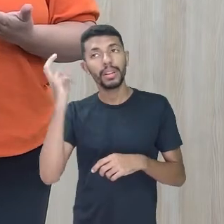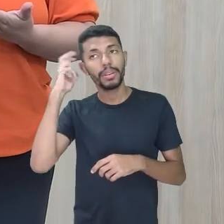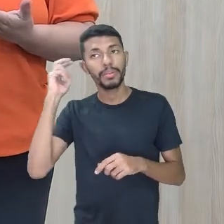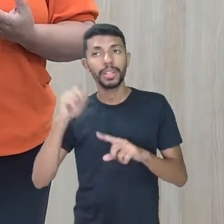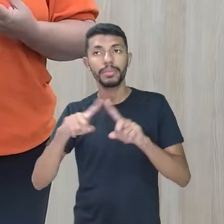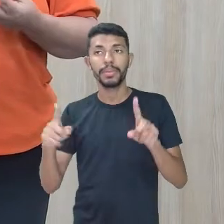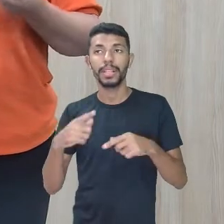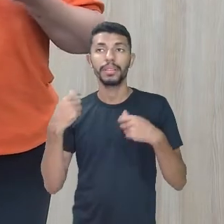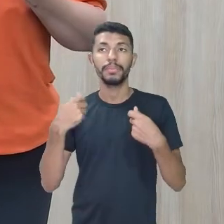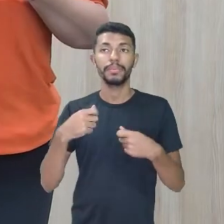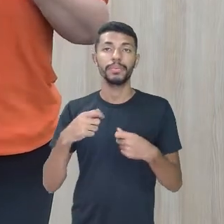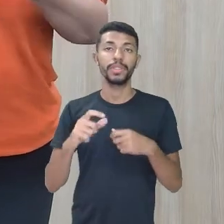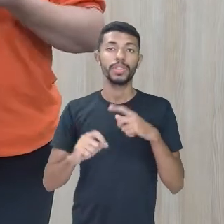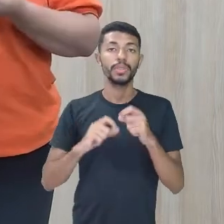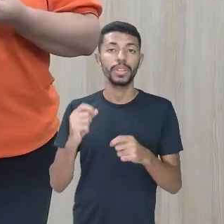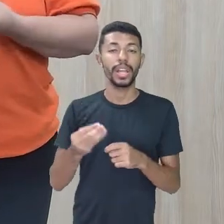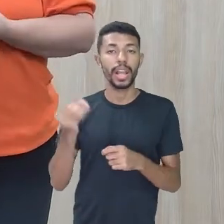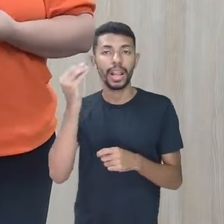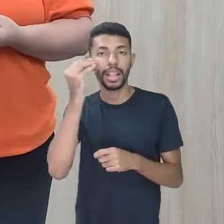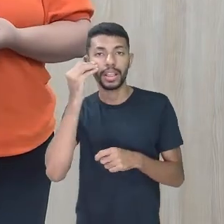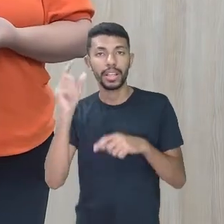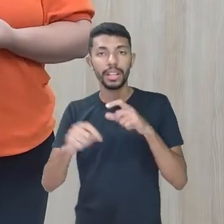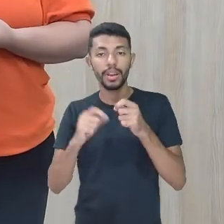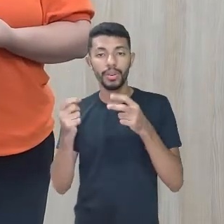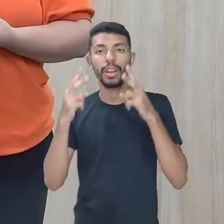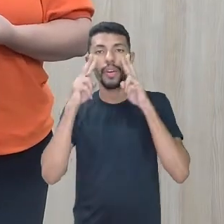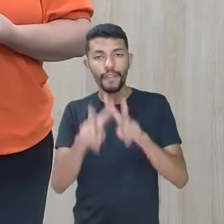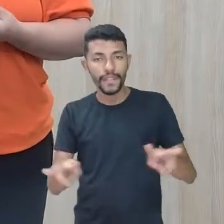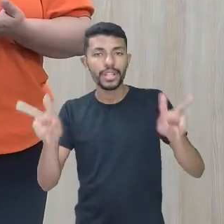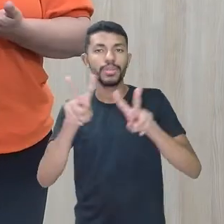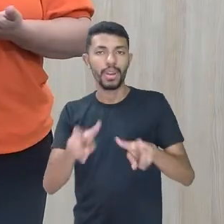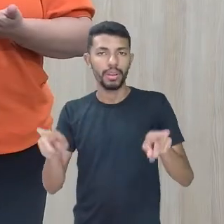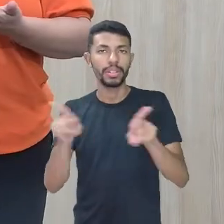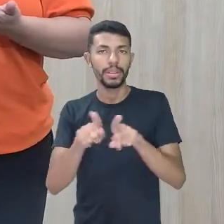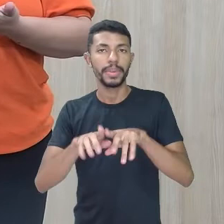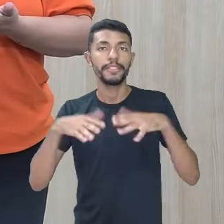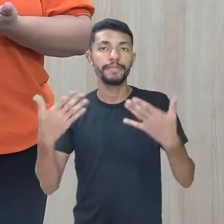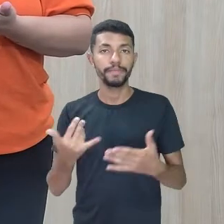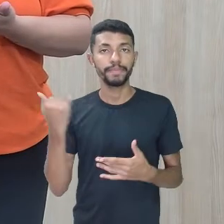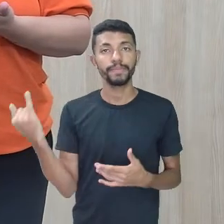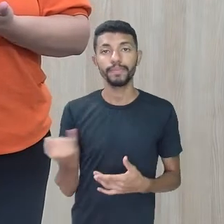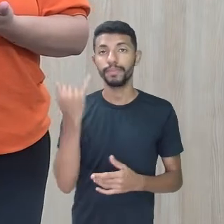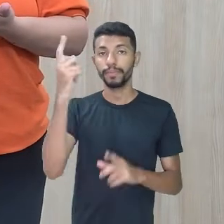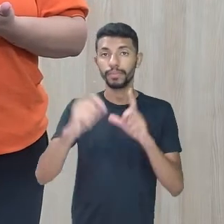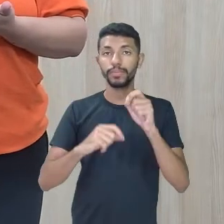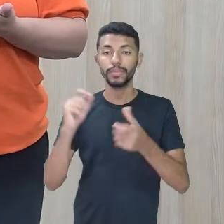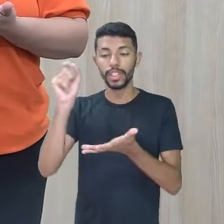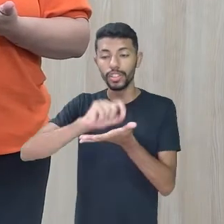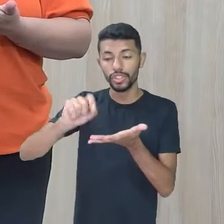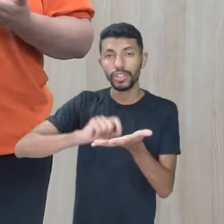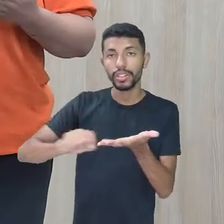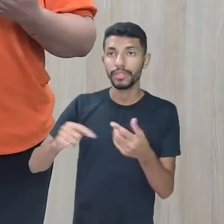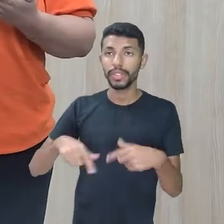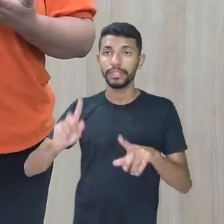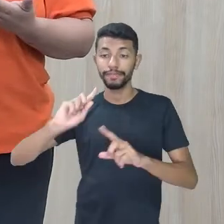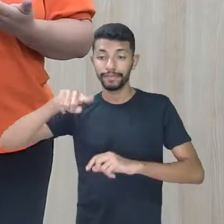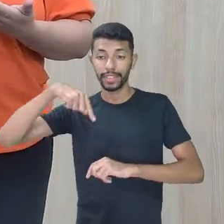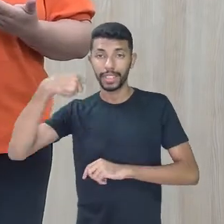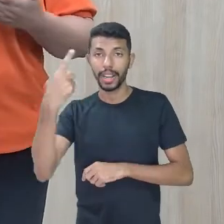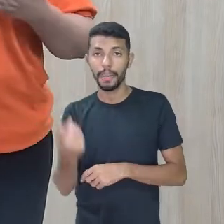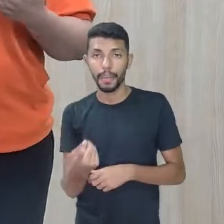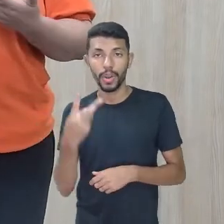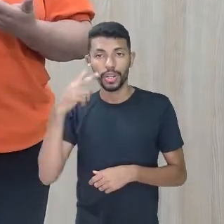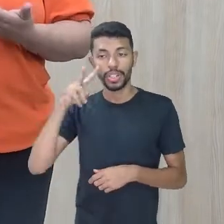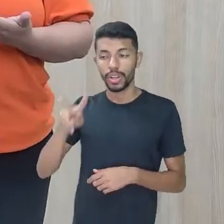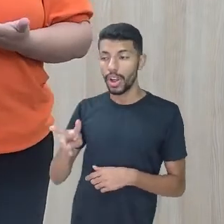ele procura o recurso visual. Então, é importante escrever e depois olhar